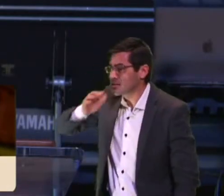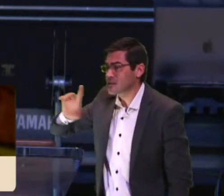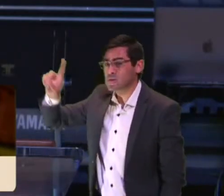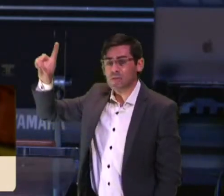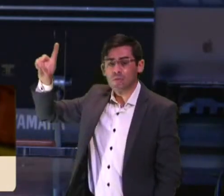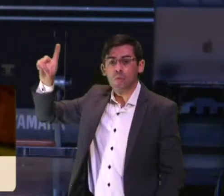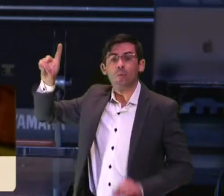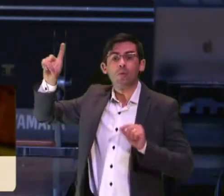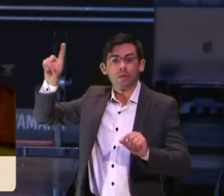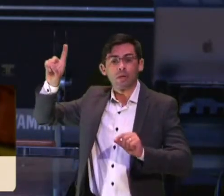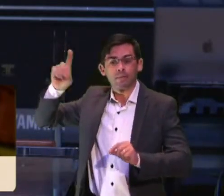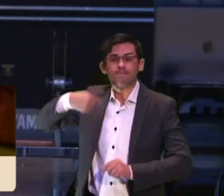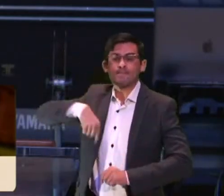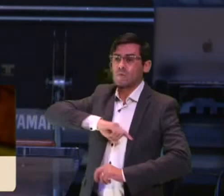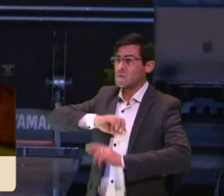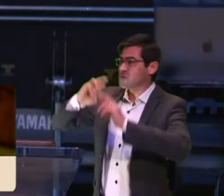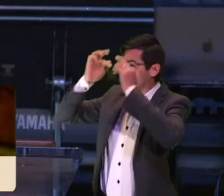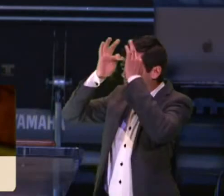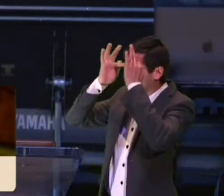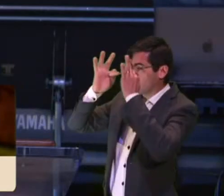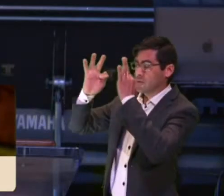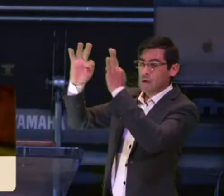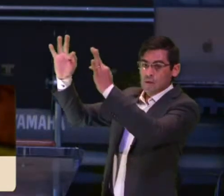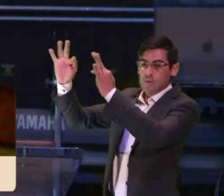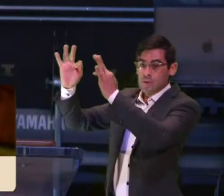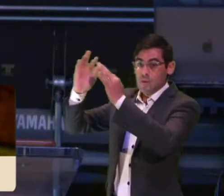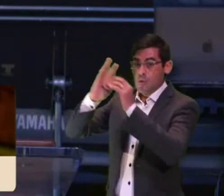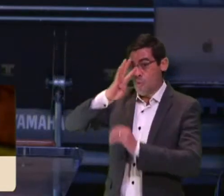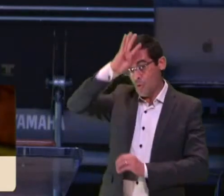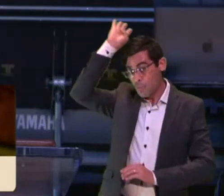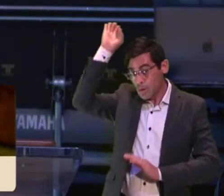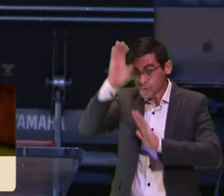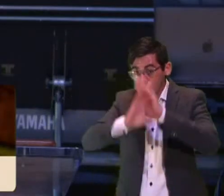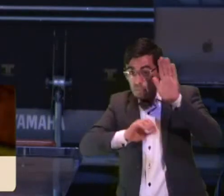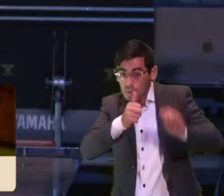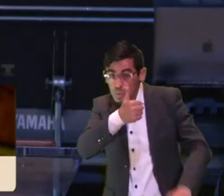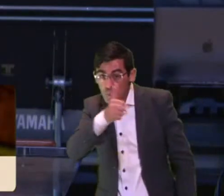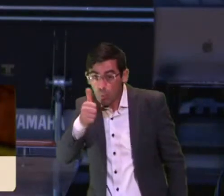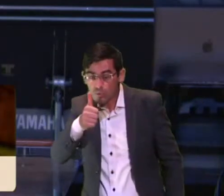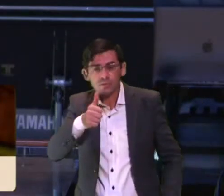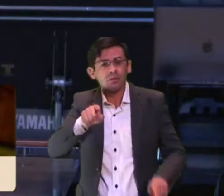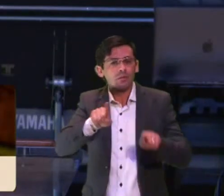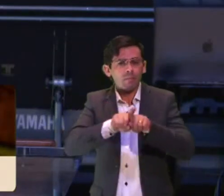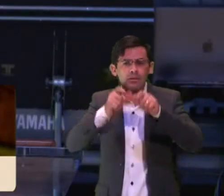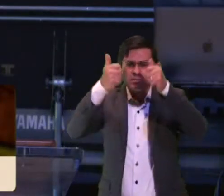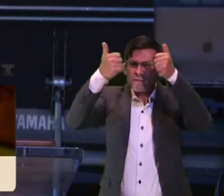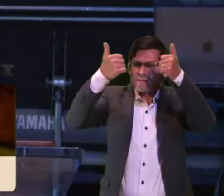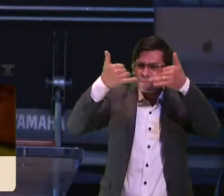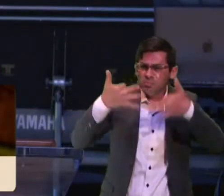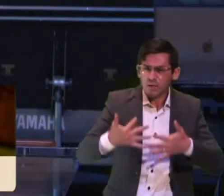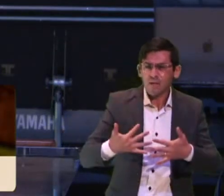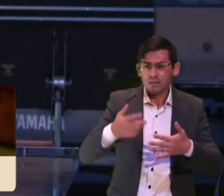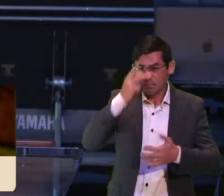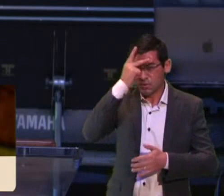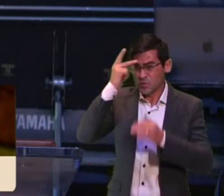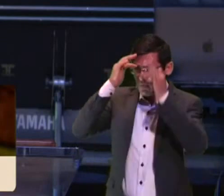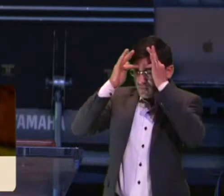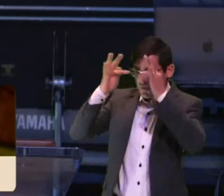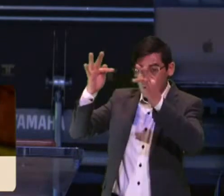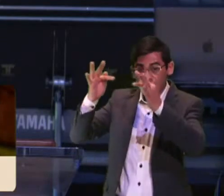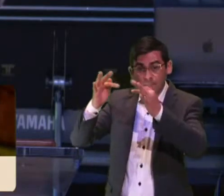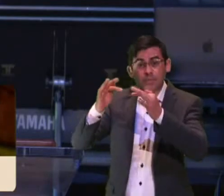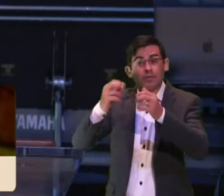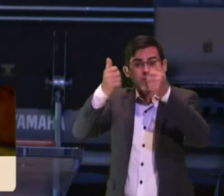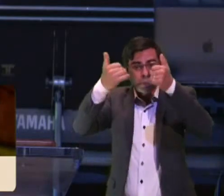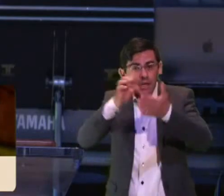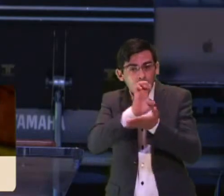é a nossa fidelidade. É interessante em Romanos 11, quando a Bíblia fala do remanescente fiel, ela vai falar justamente de Elias